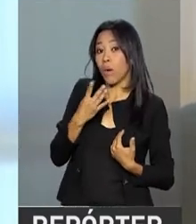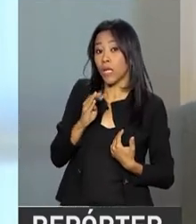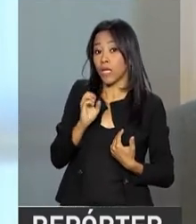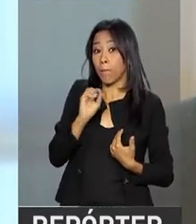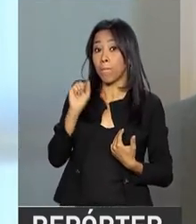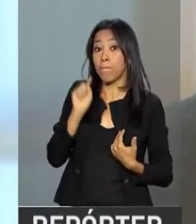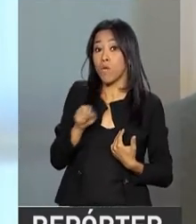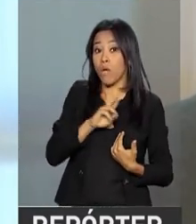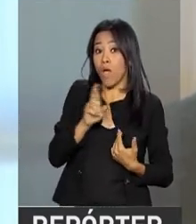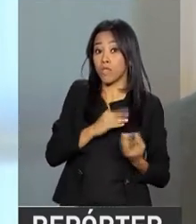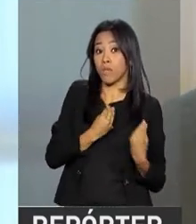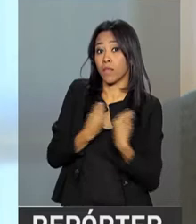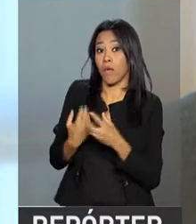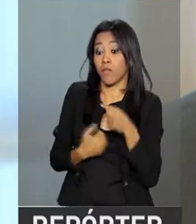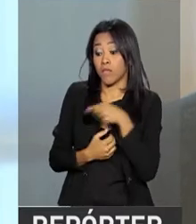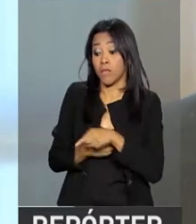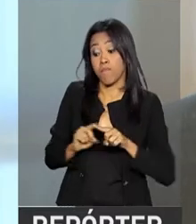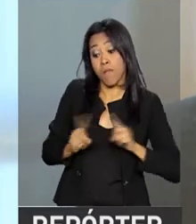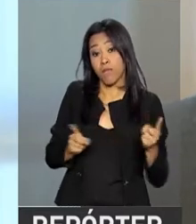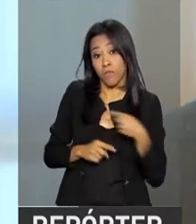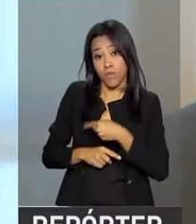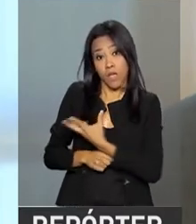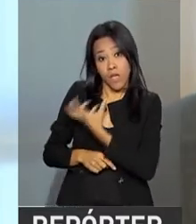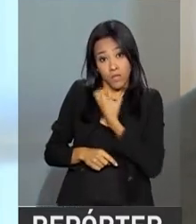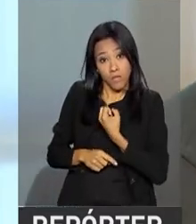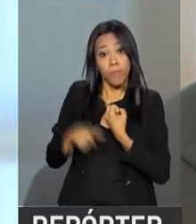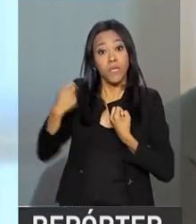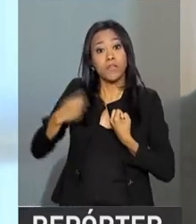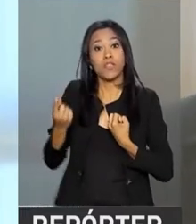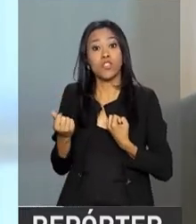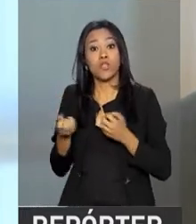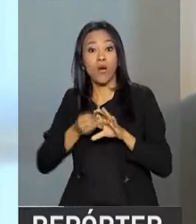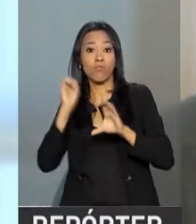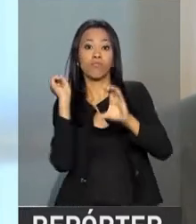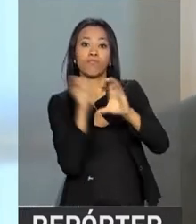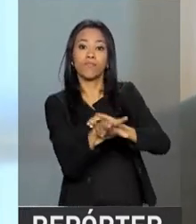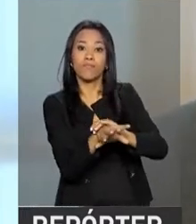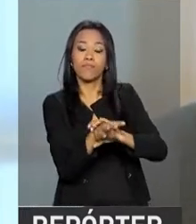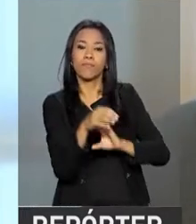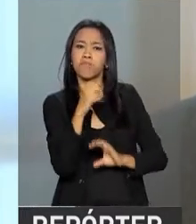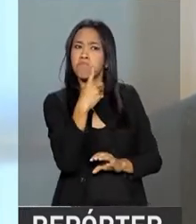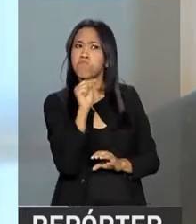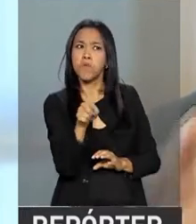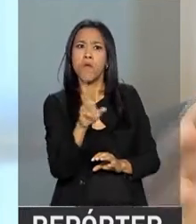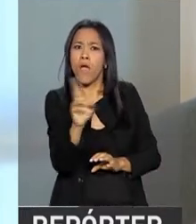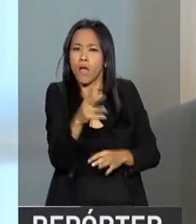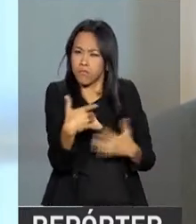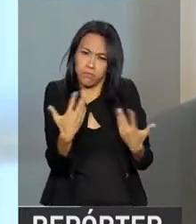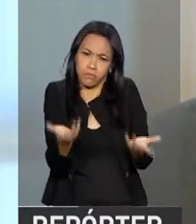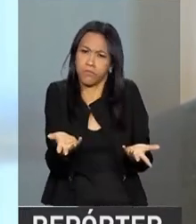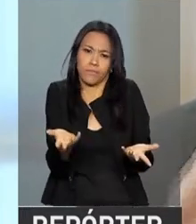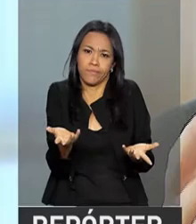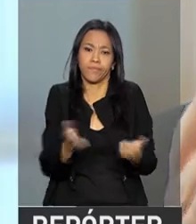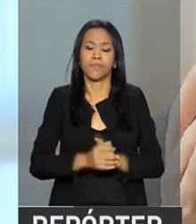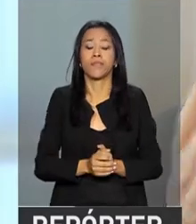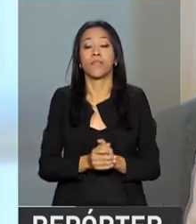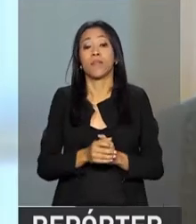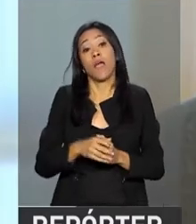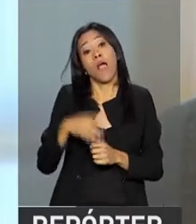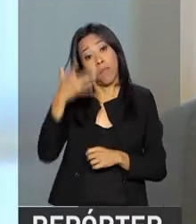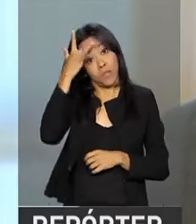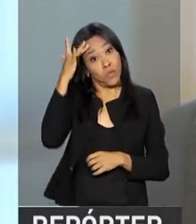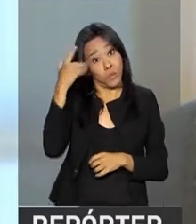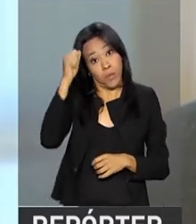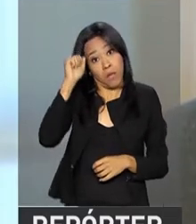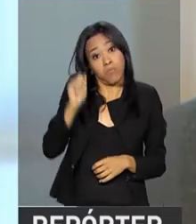pra você mas só que para receber isso você vai ter que depositar não sei quantos mil reais pra gente se o aposentado